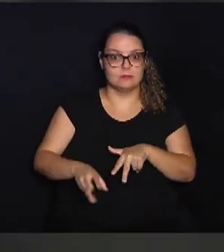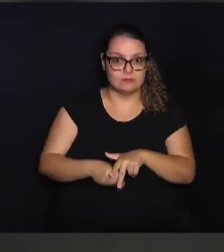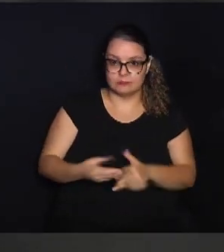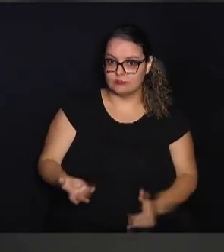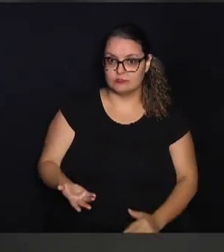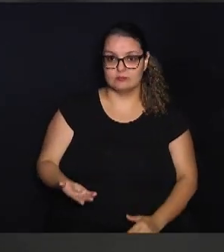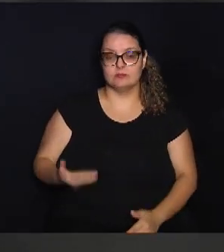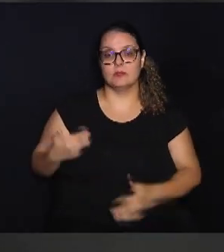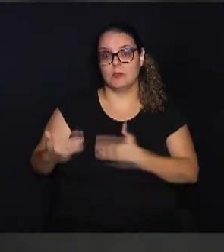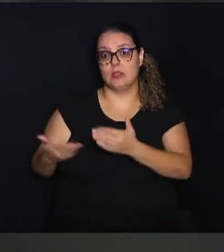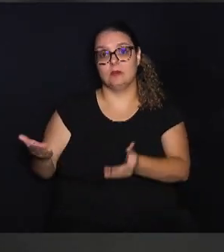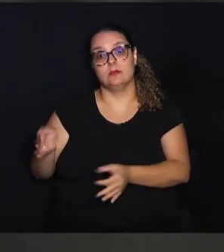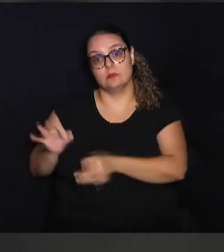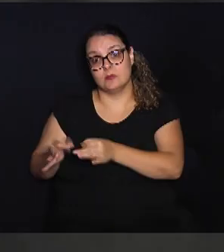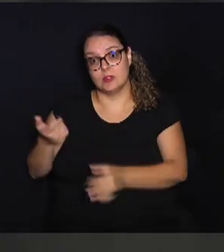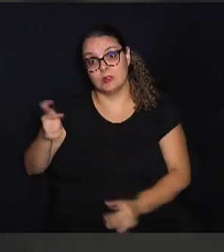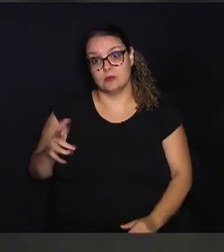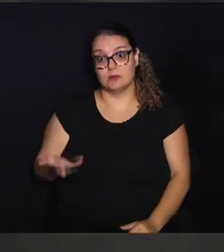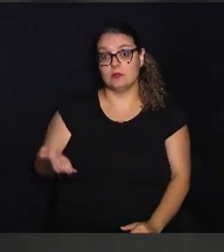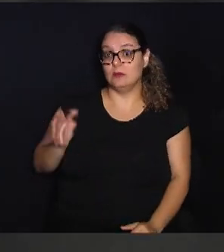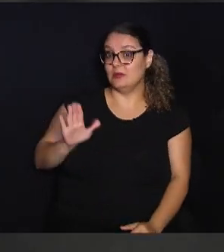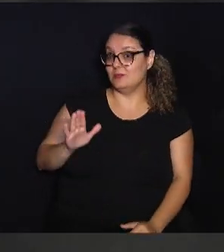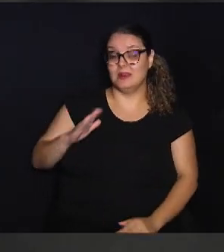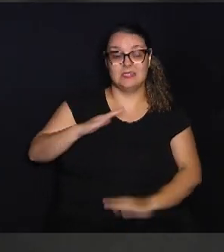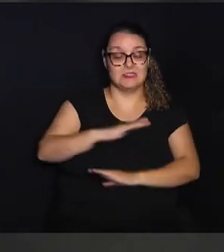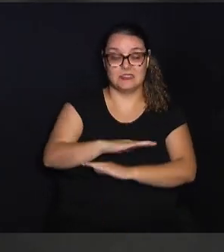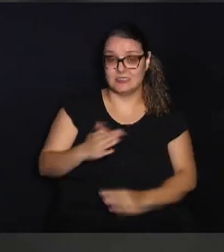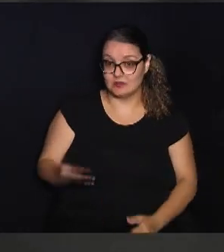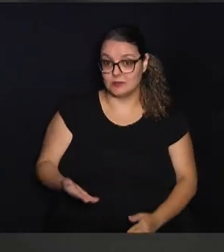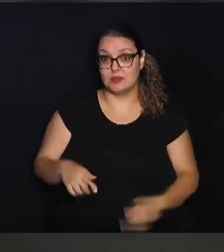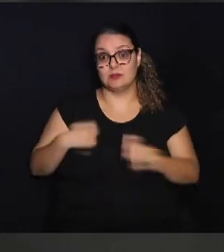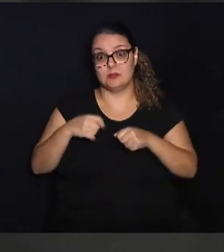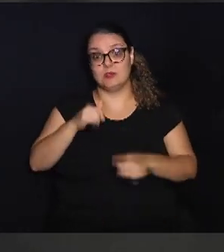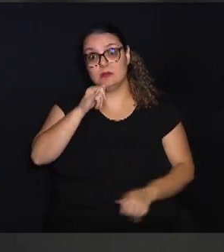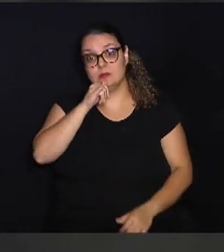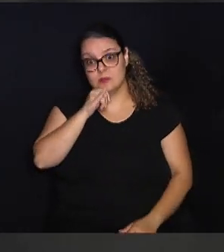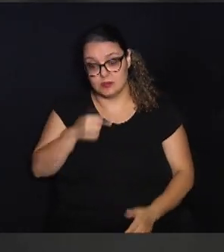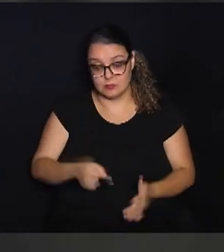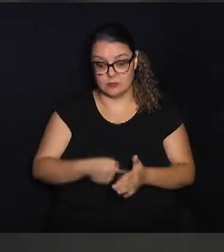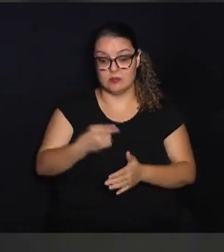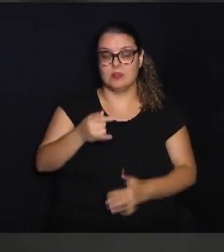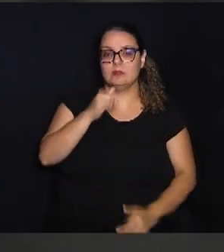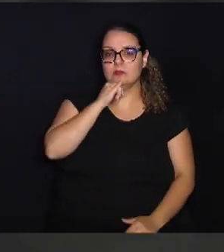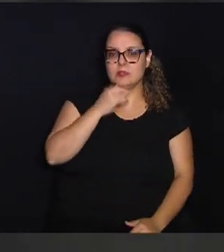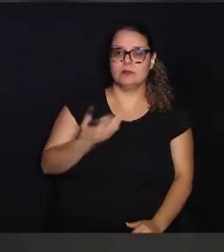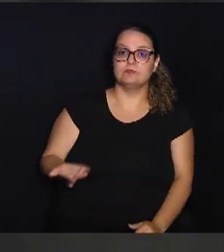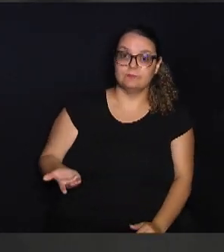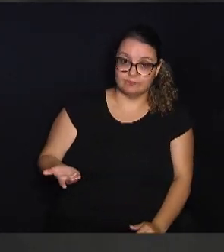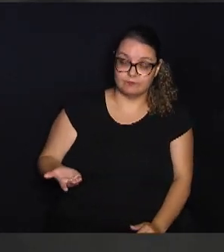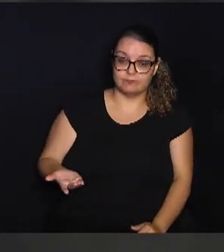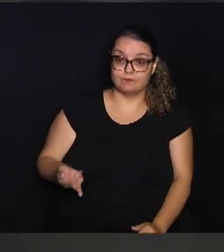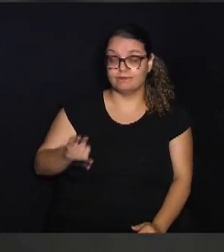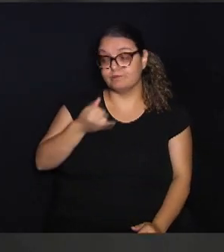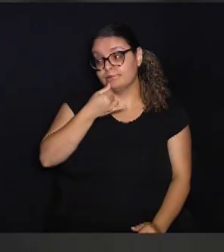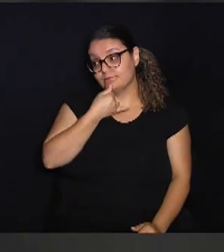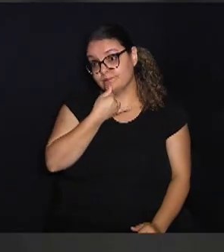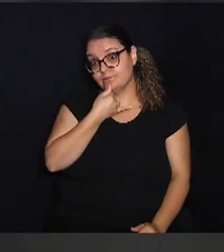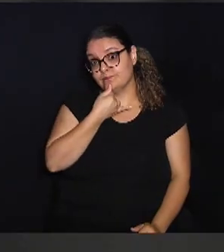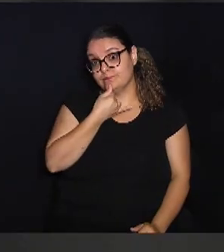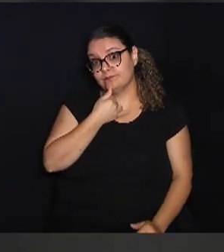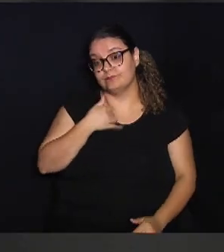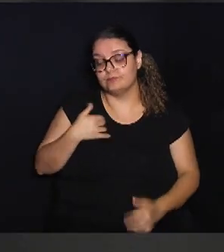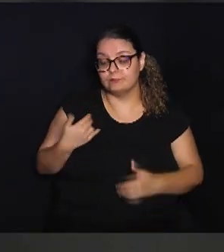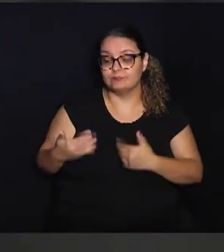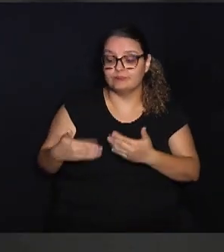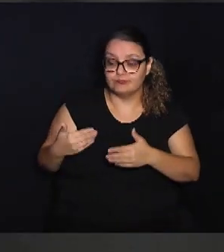está correndo na justiça, mas a Câmara, que devia dar o exemplo, ser o primeiro a dar o exemplo, né? Infelizmente passa pano